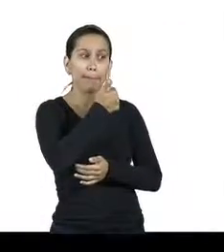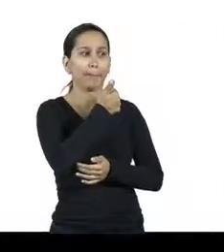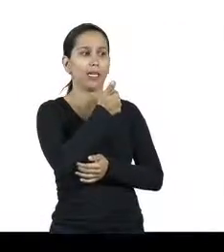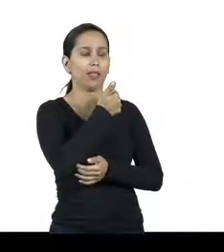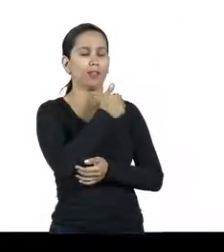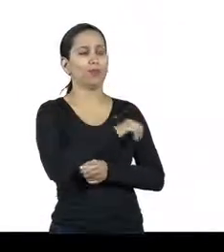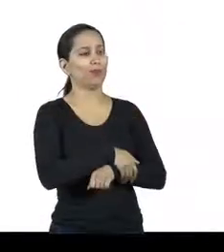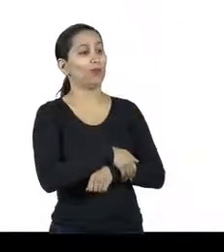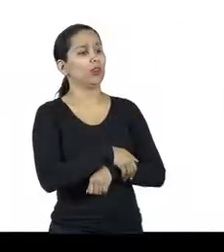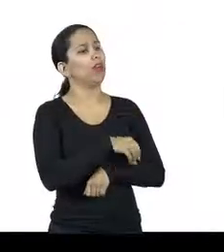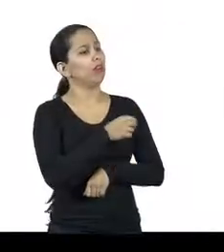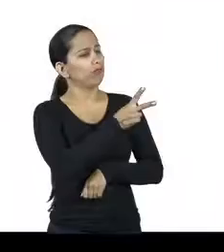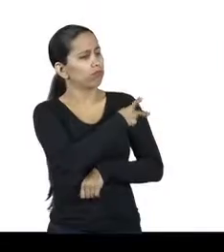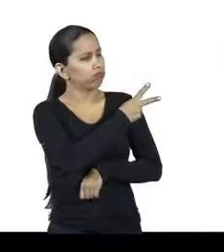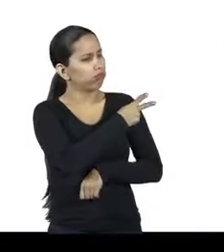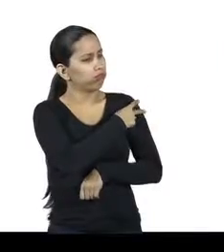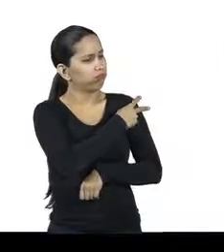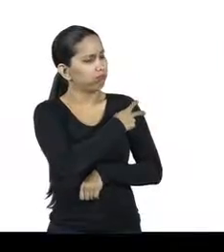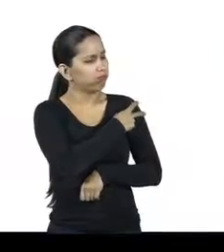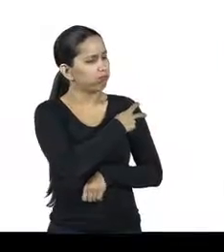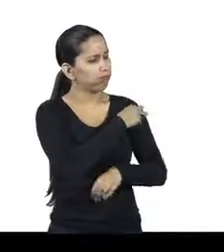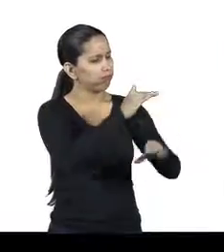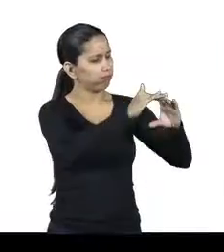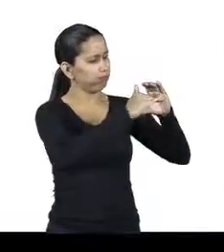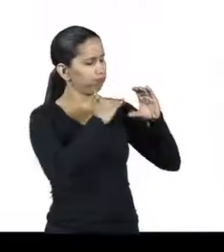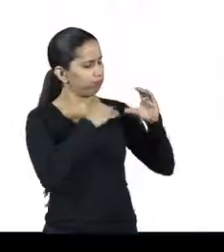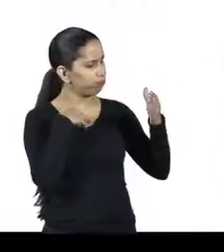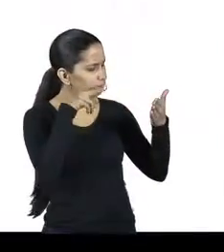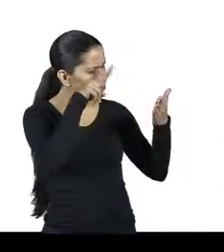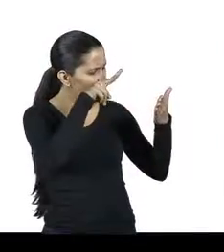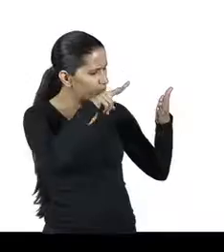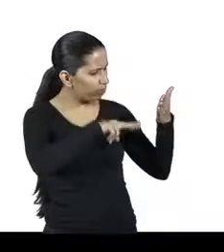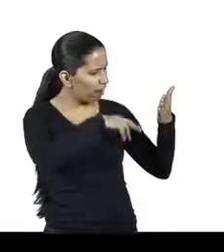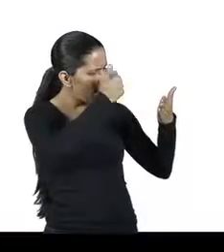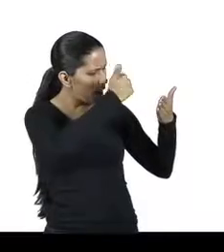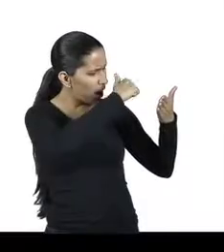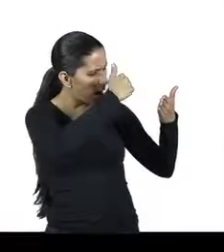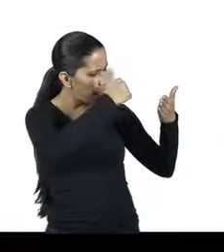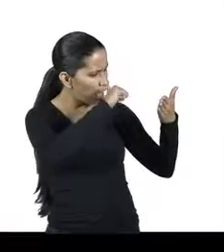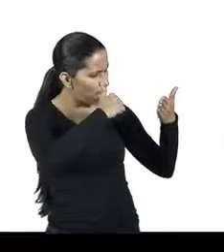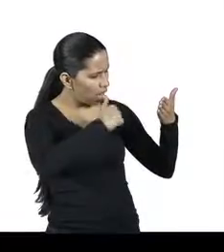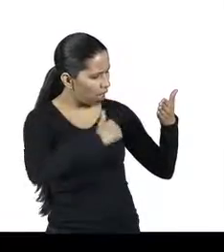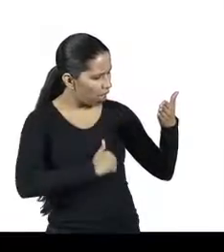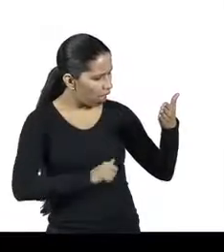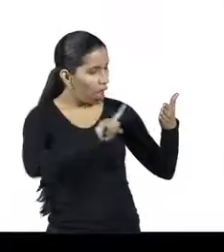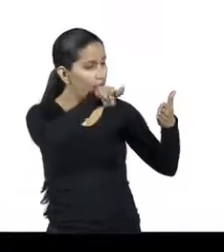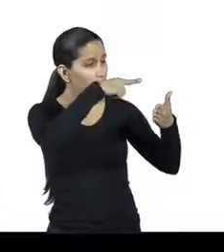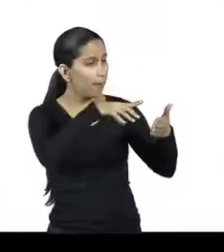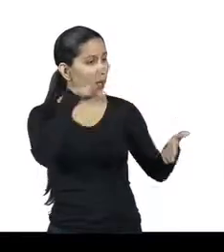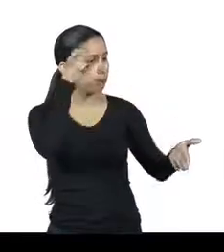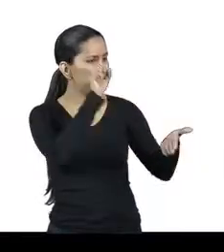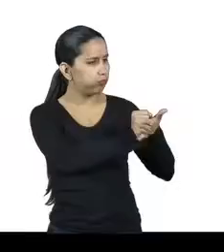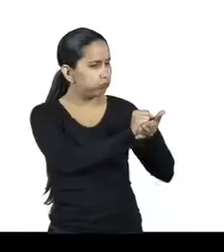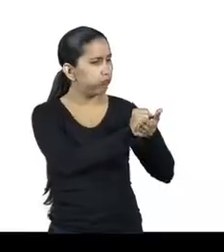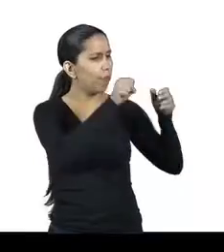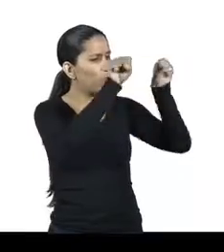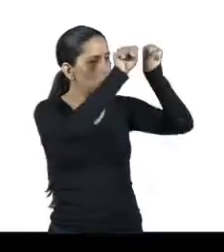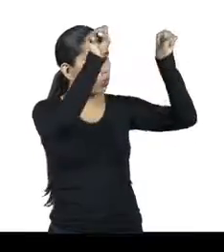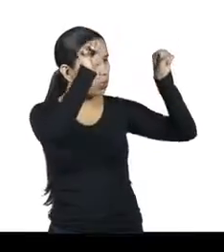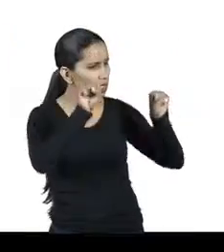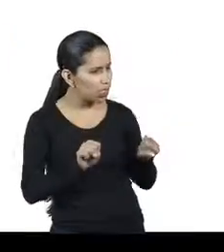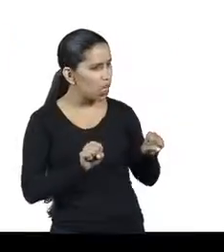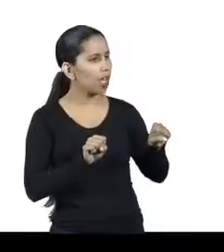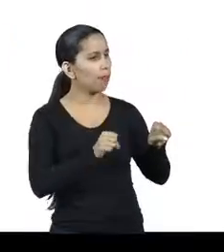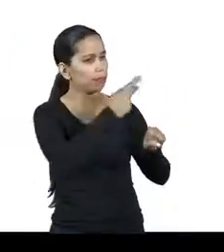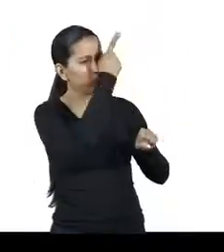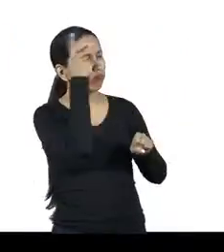é encaminhado ao supervisor da área para que esse faça uma análise. Posteriormente, será registrado em um sistema informatizado para